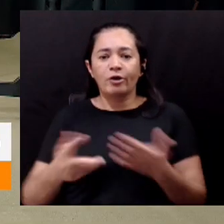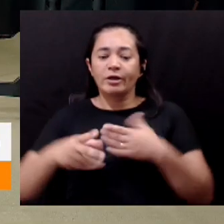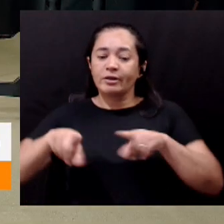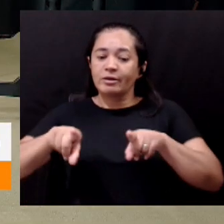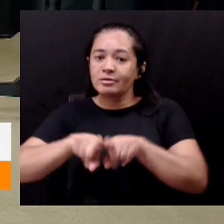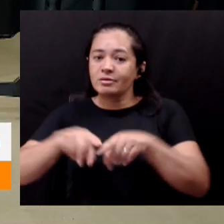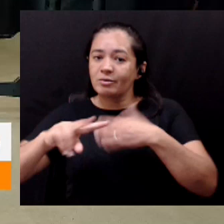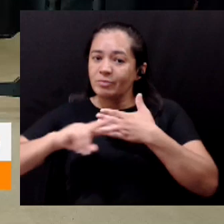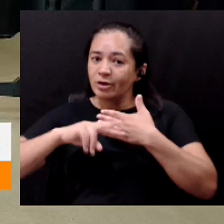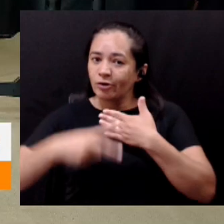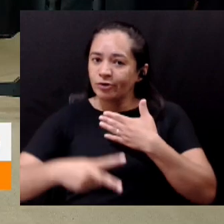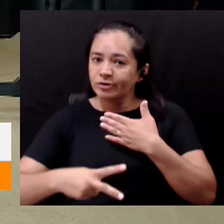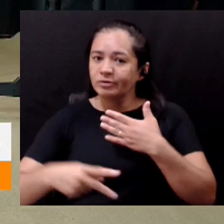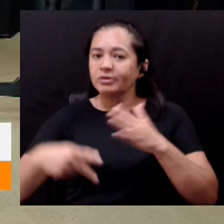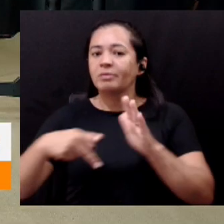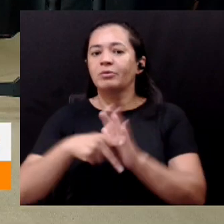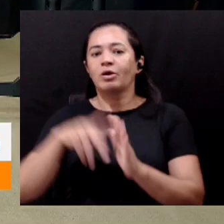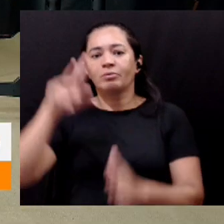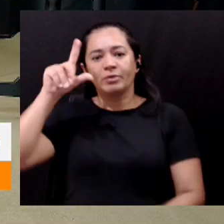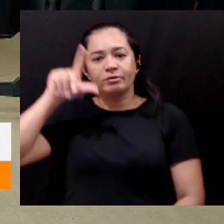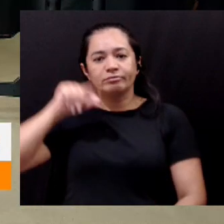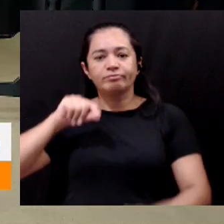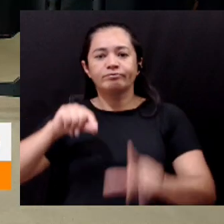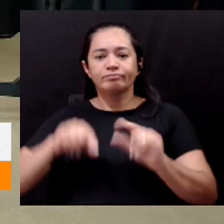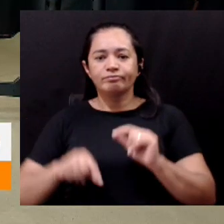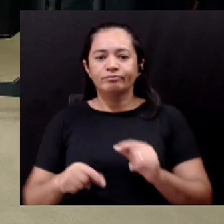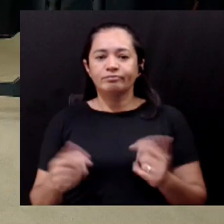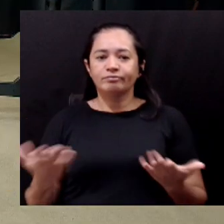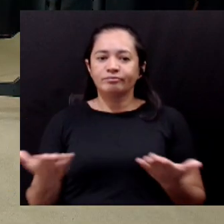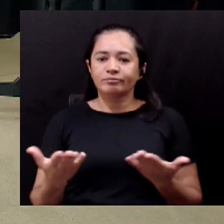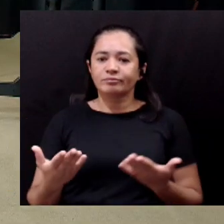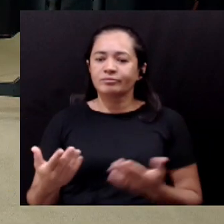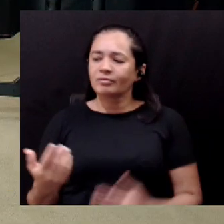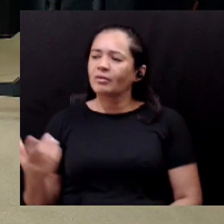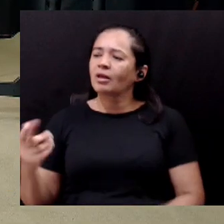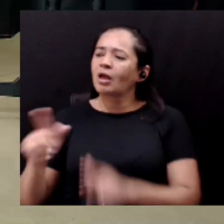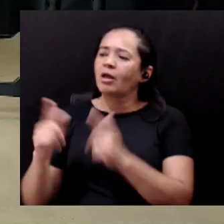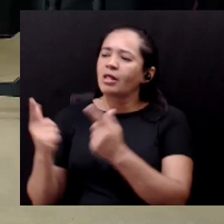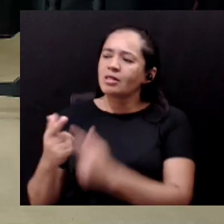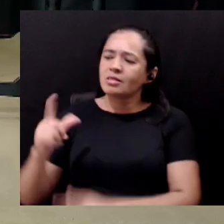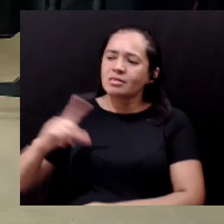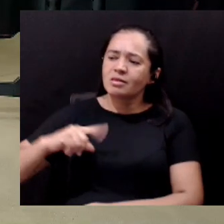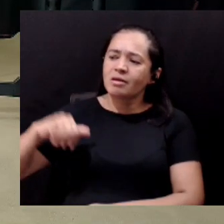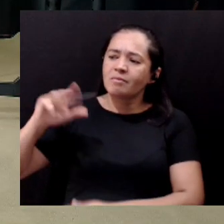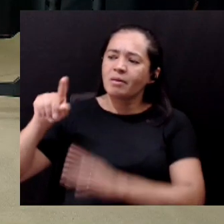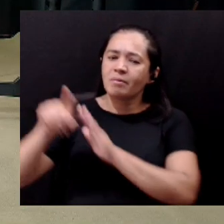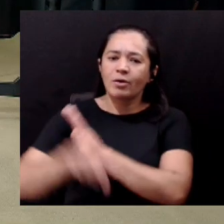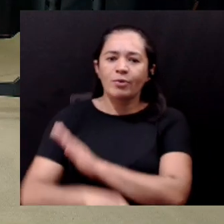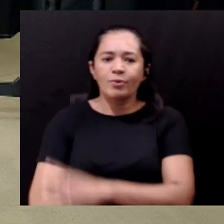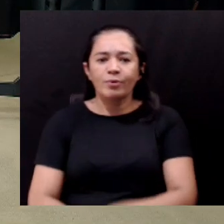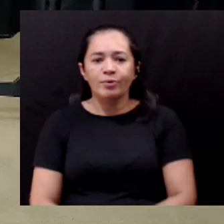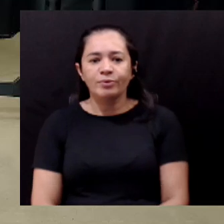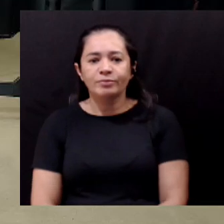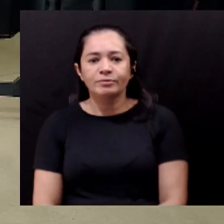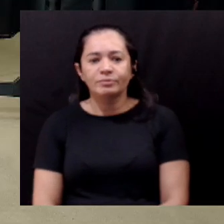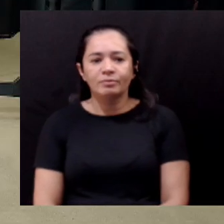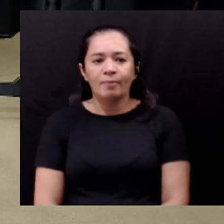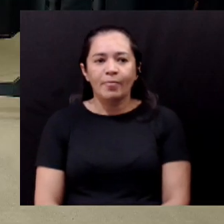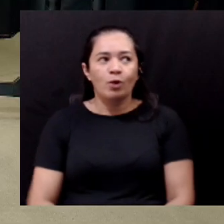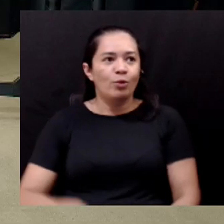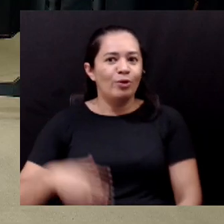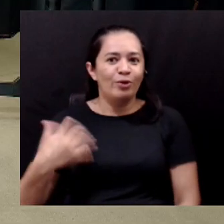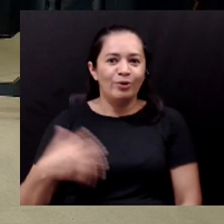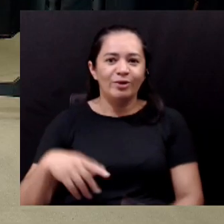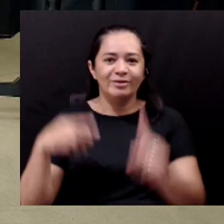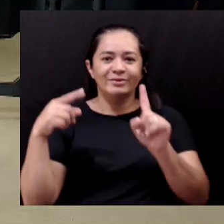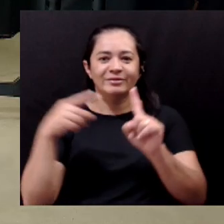bem, 8h56. Produção, fala pra gente, tem mais perguntas? Se tiver, olha aí como tem o Renato do Nova